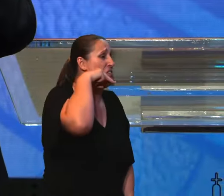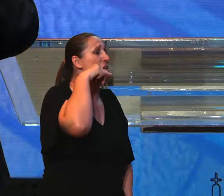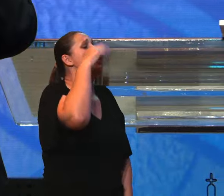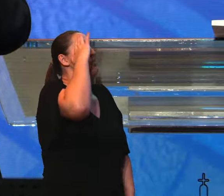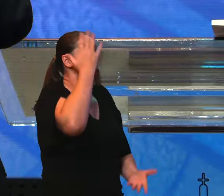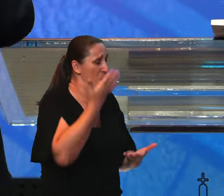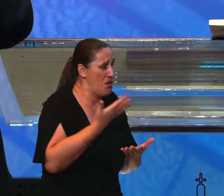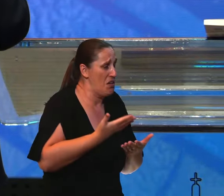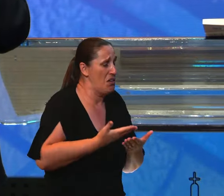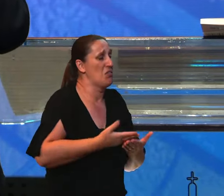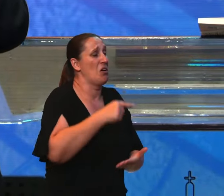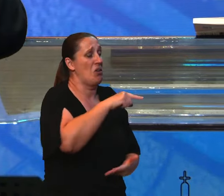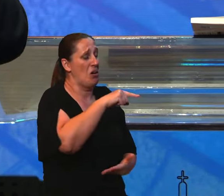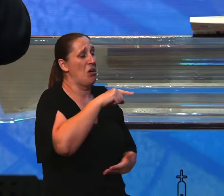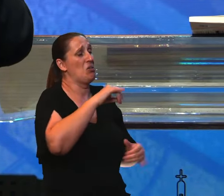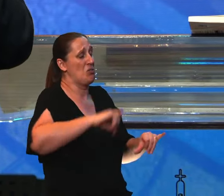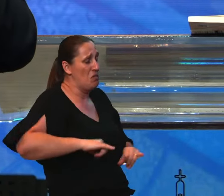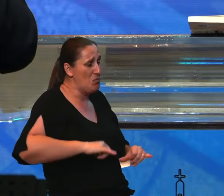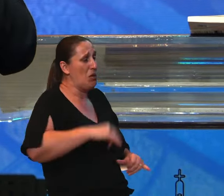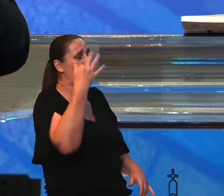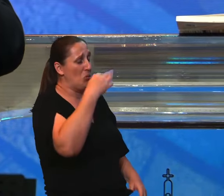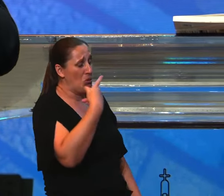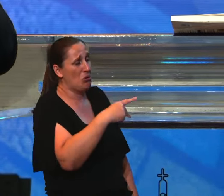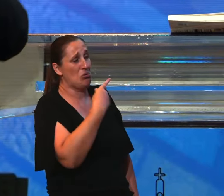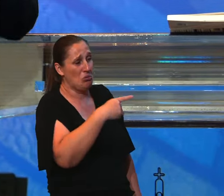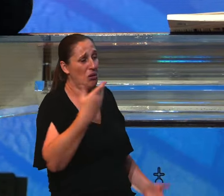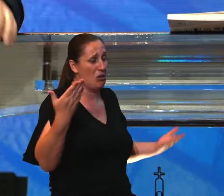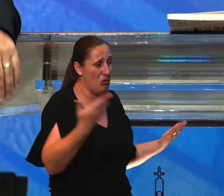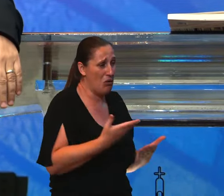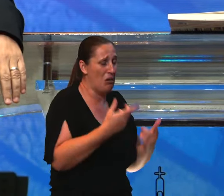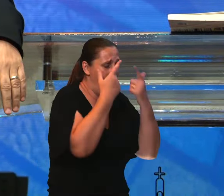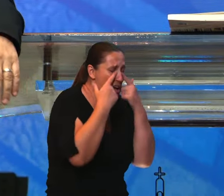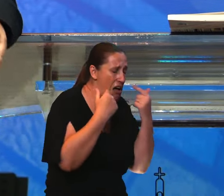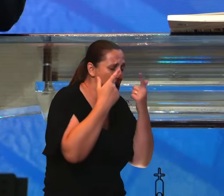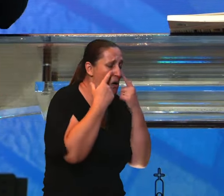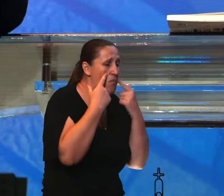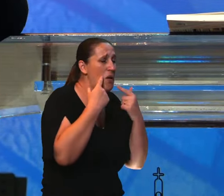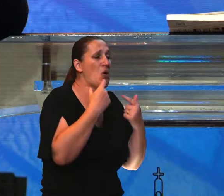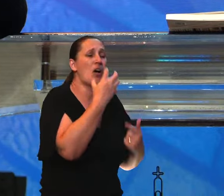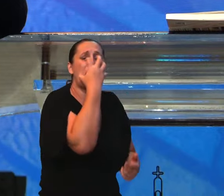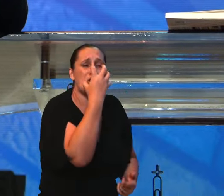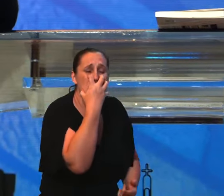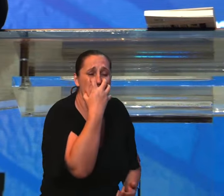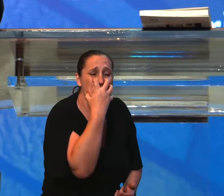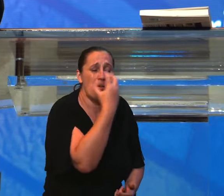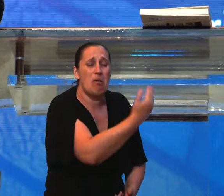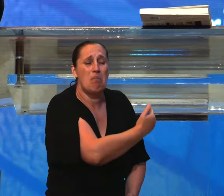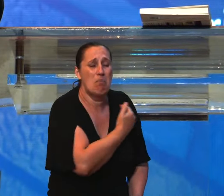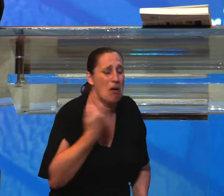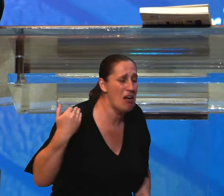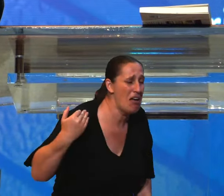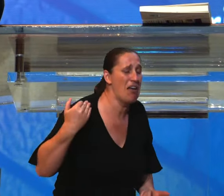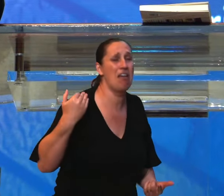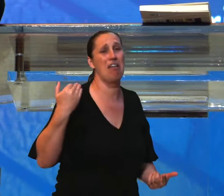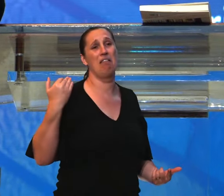dor cara on a dor o meu cachorrinho morreu atropelado